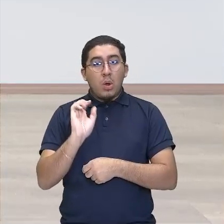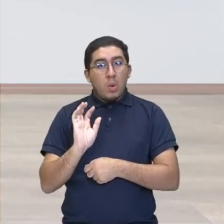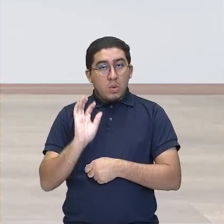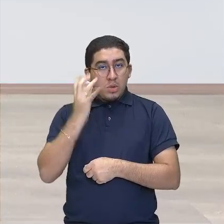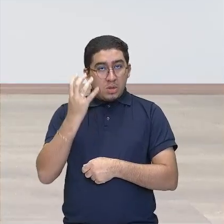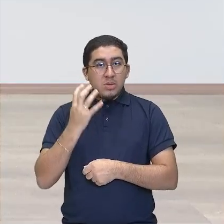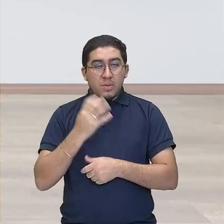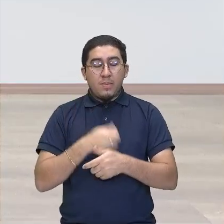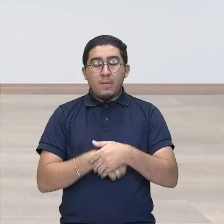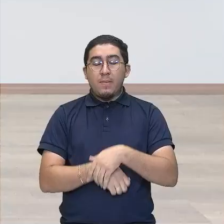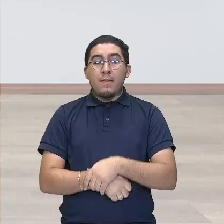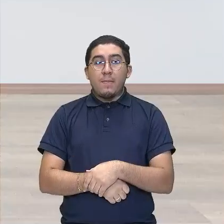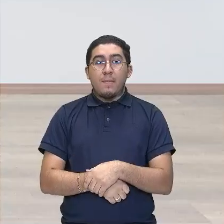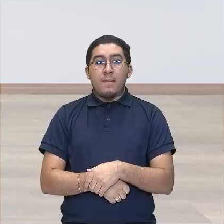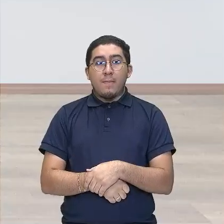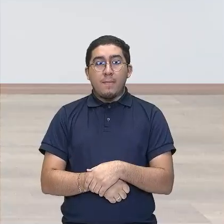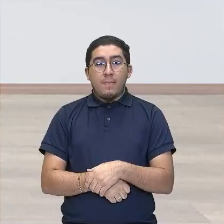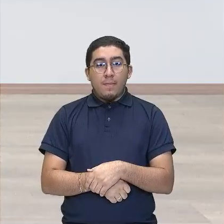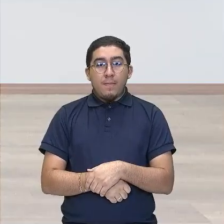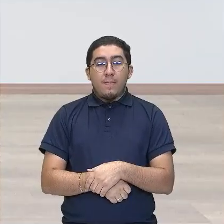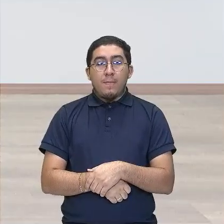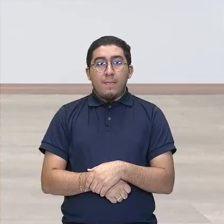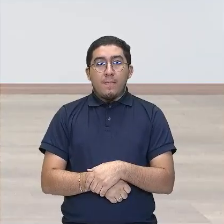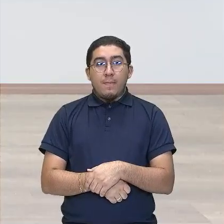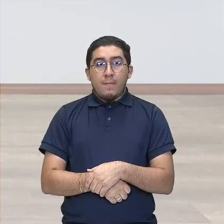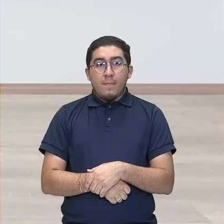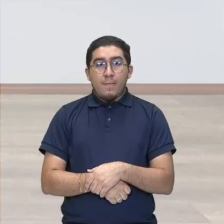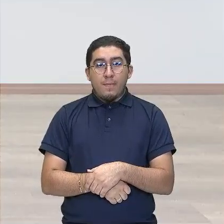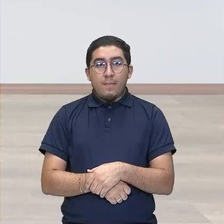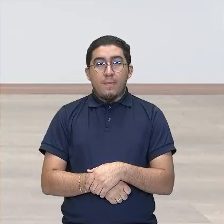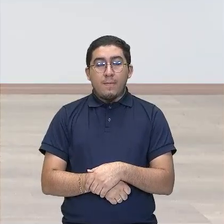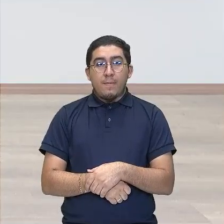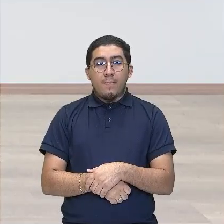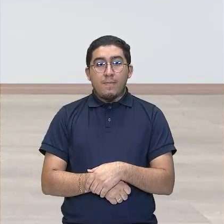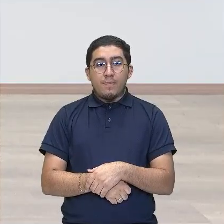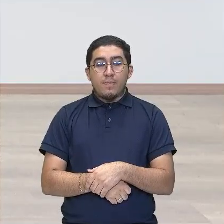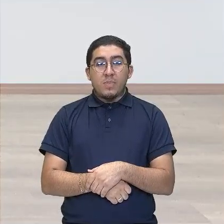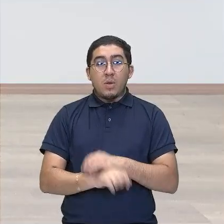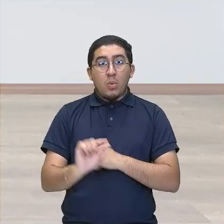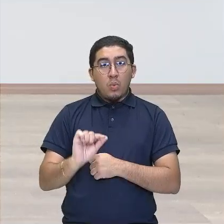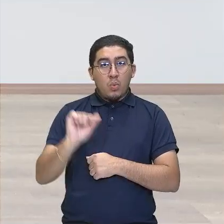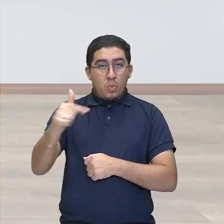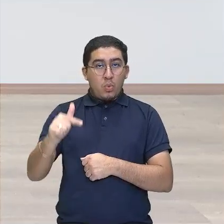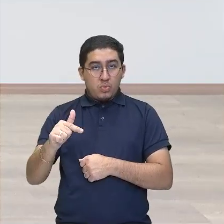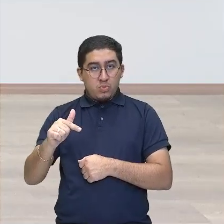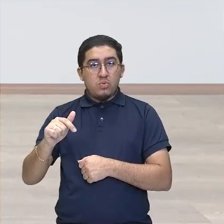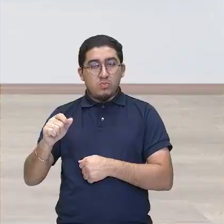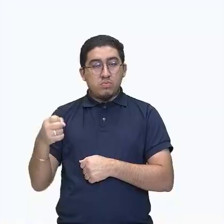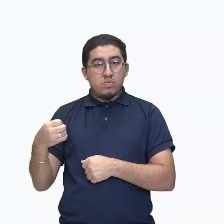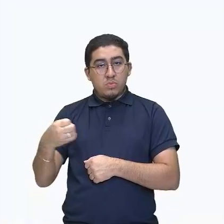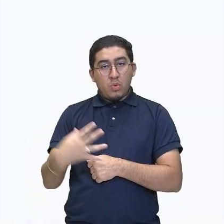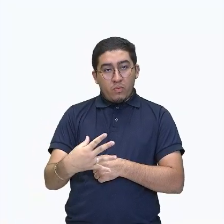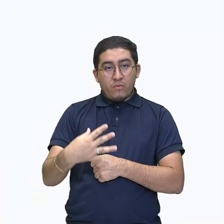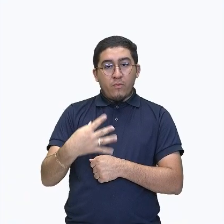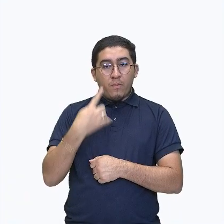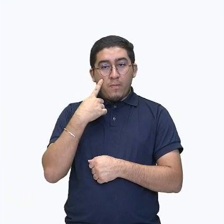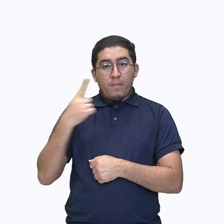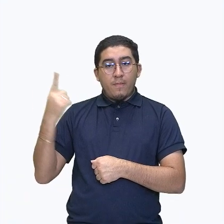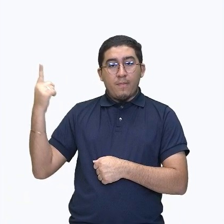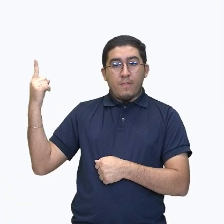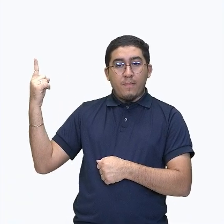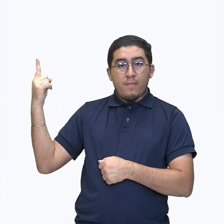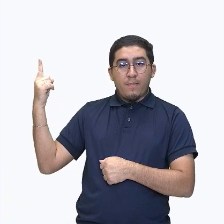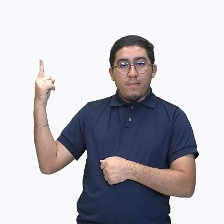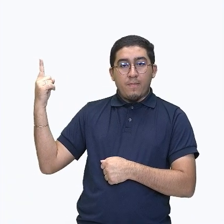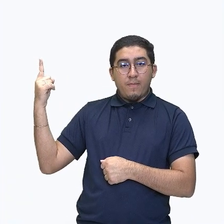importante esse momento, tá? Inserir esse momento na nossa aula. A próxima novidade aí é o Pense e Compartilhe, tá bom?